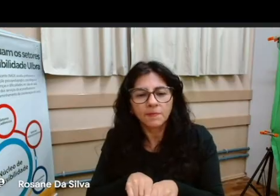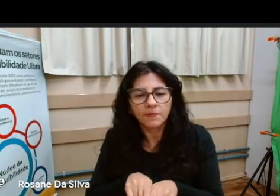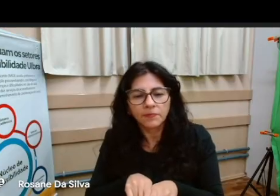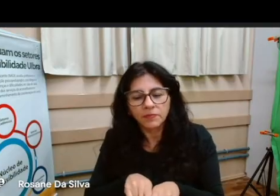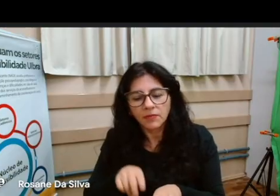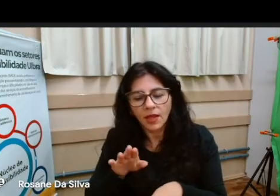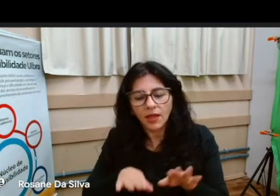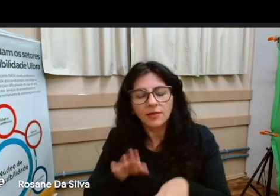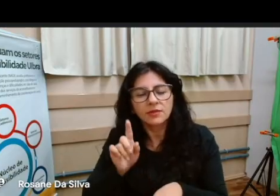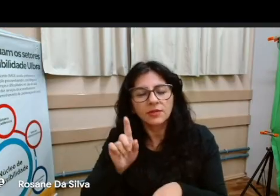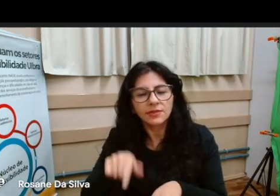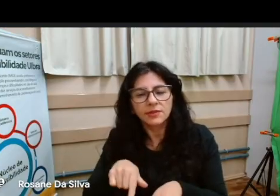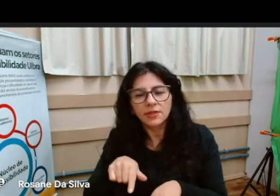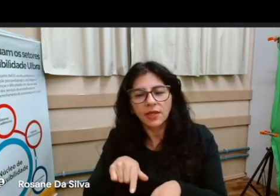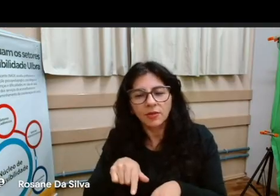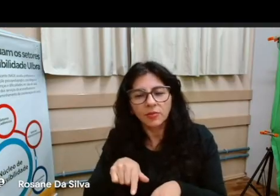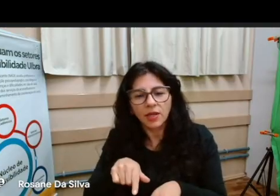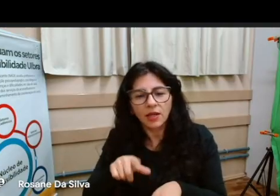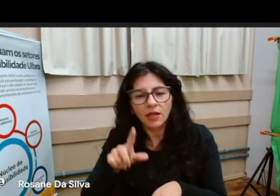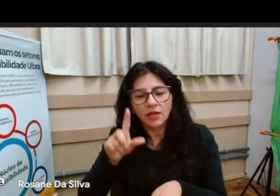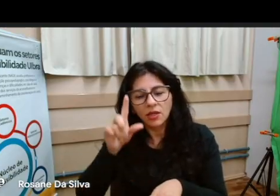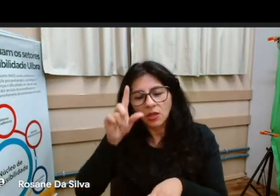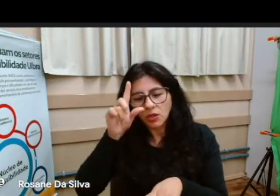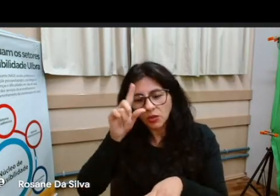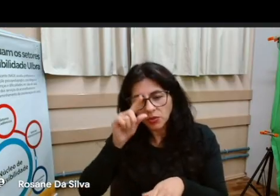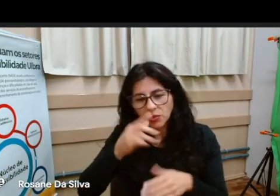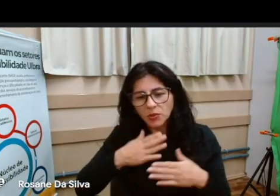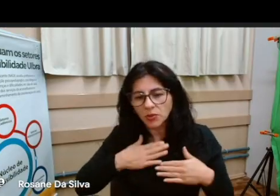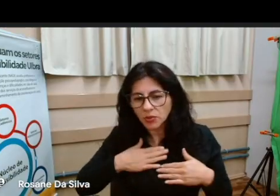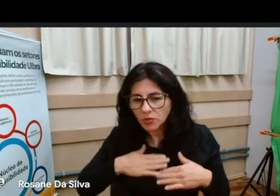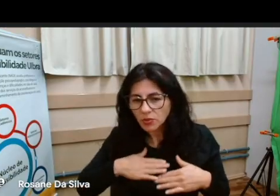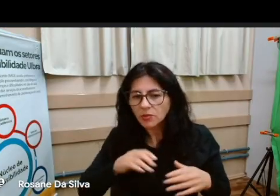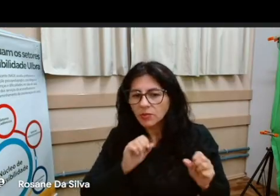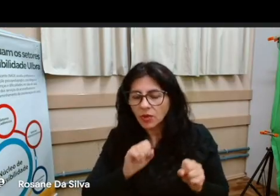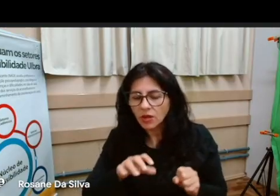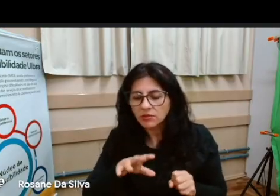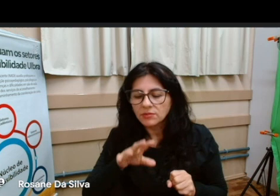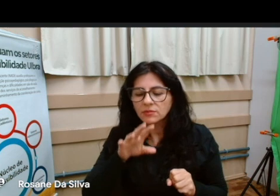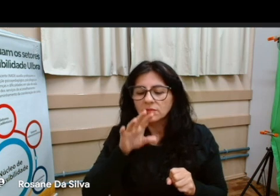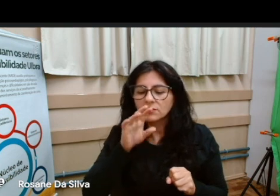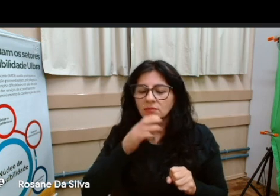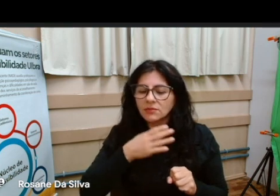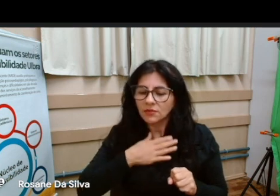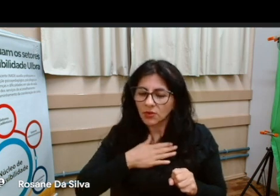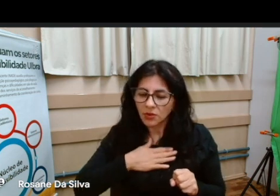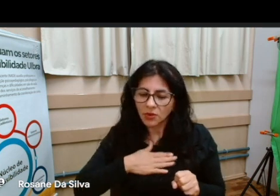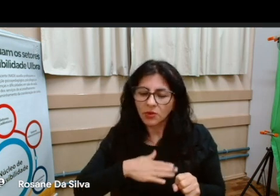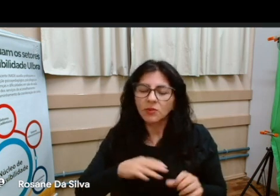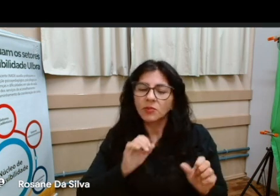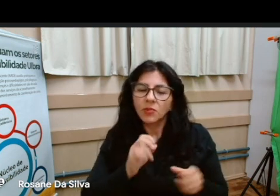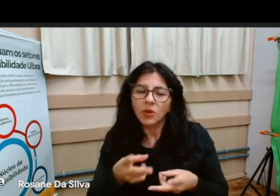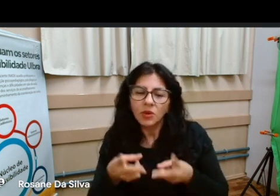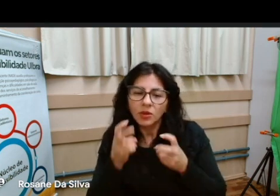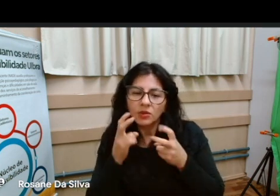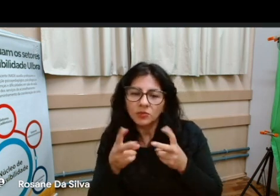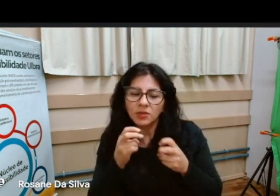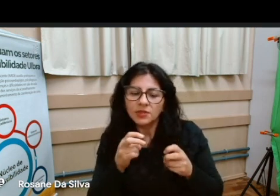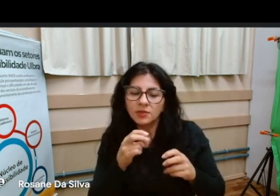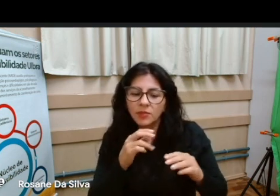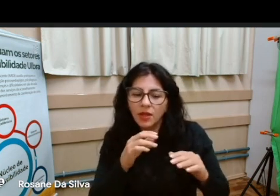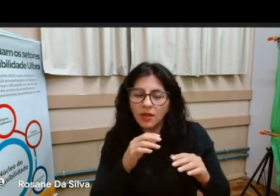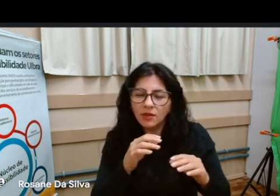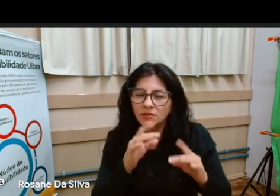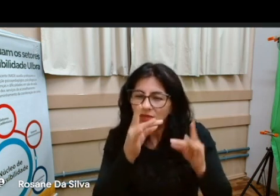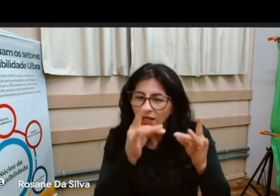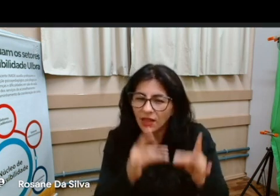às vezes é até para baixar um pouco Calma né a gente pode respirar a gente pode perceber os pequenos e